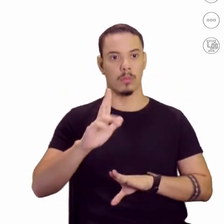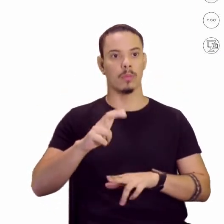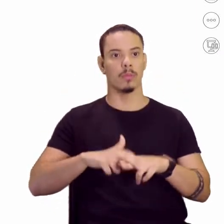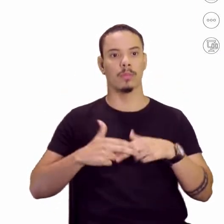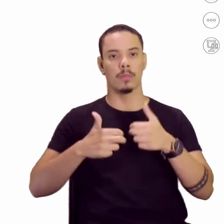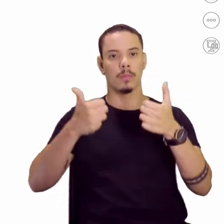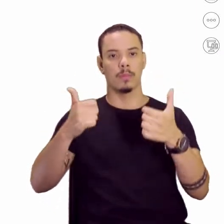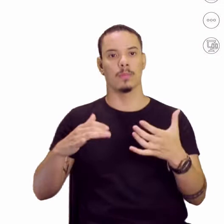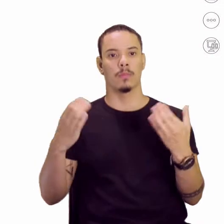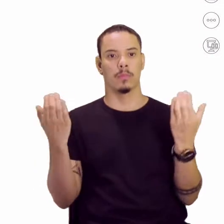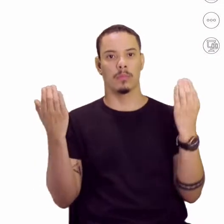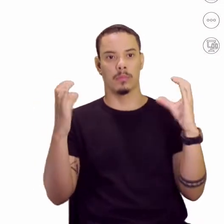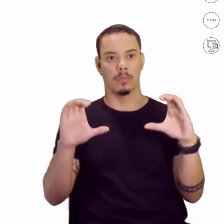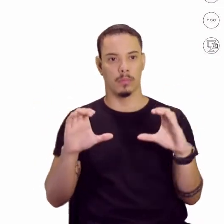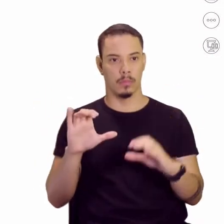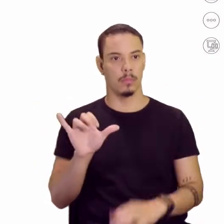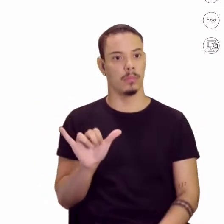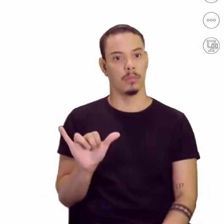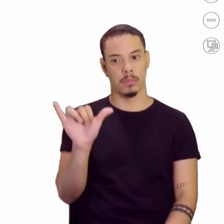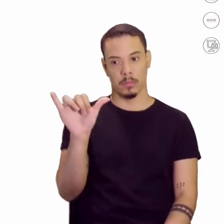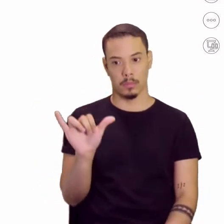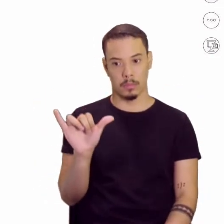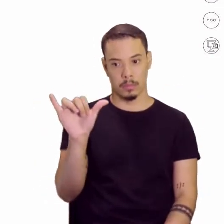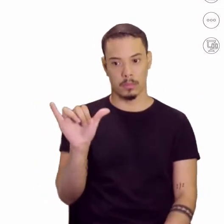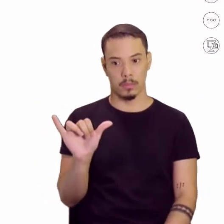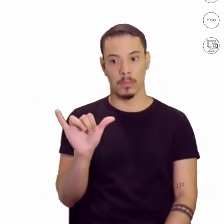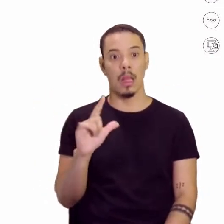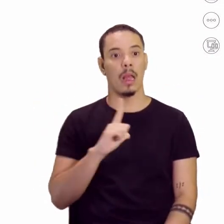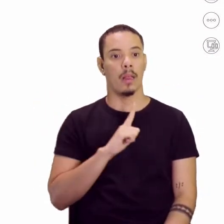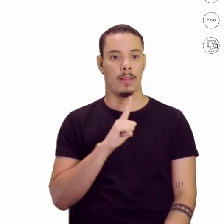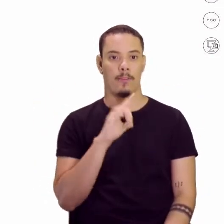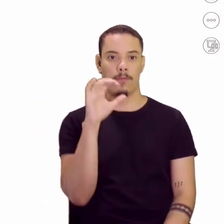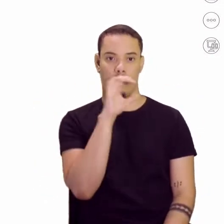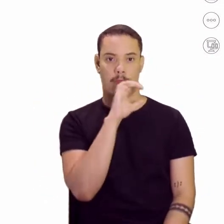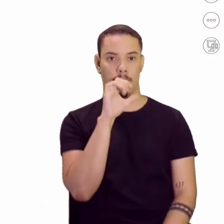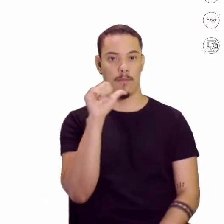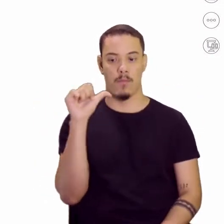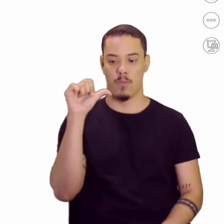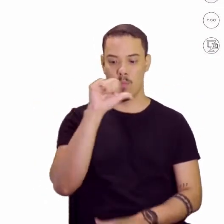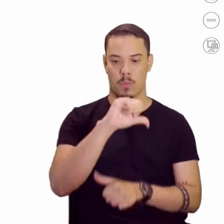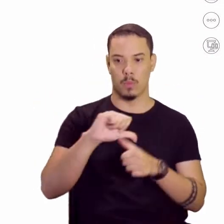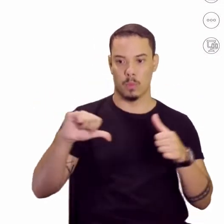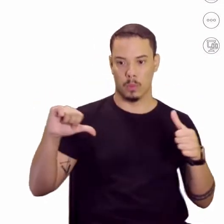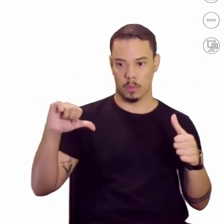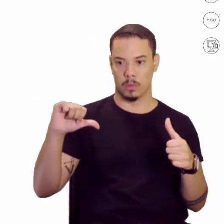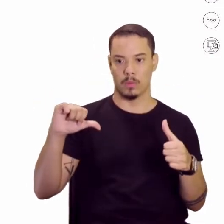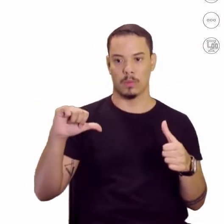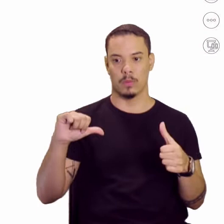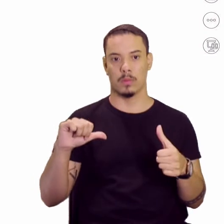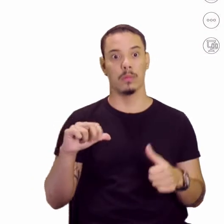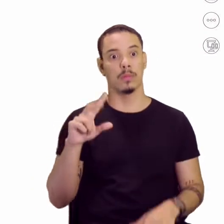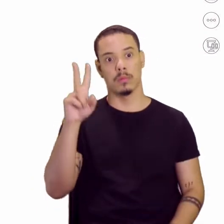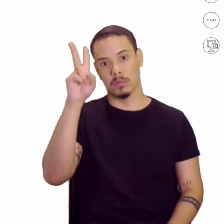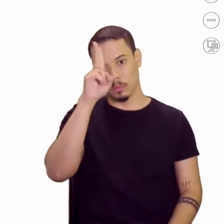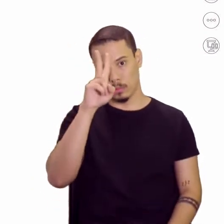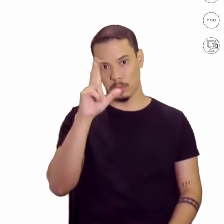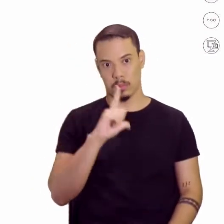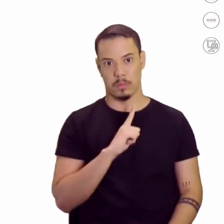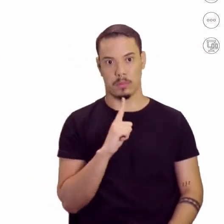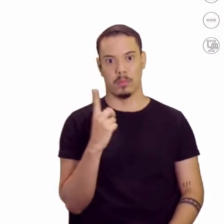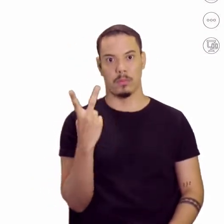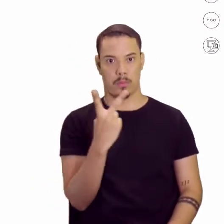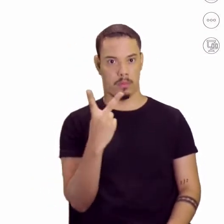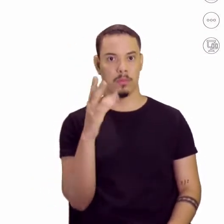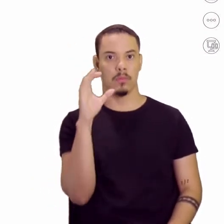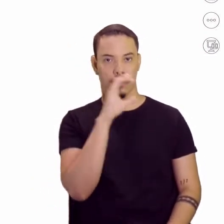aqui um Y, certo? Aqui essa velocidade... Muda de sentido, então na zero a vertical. Lembrando que tem duas velocidades, vocês